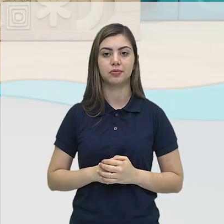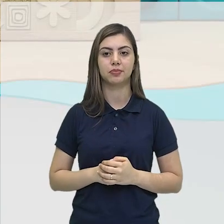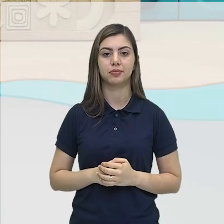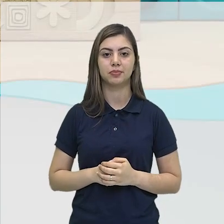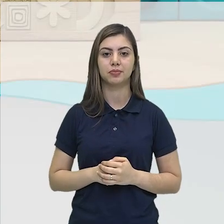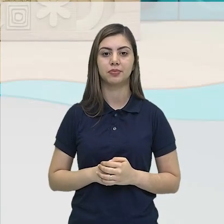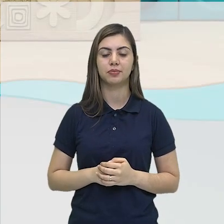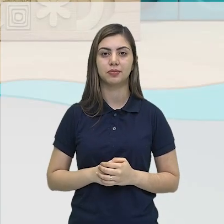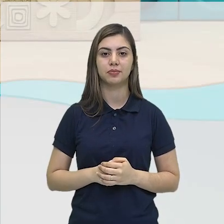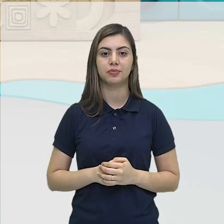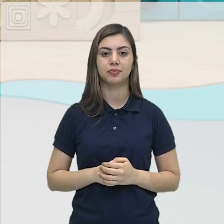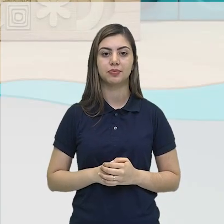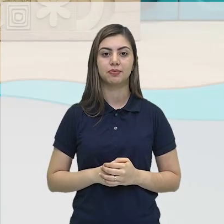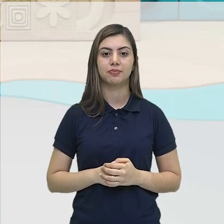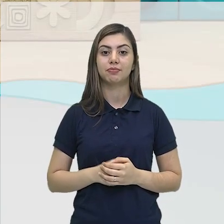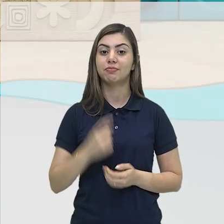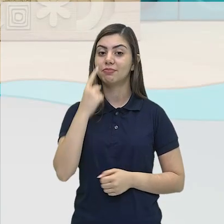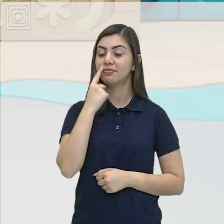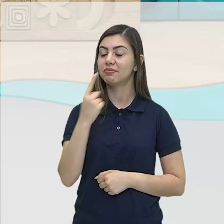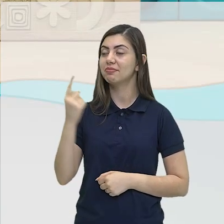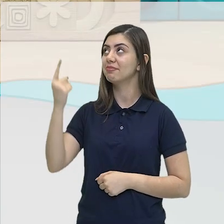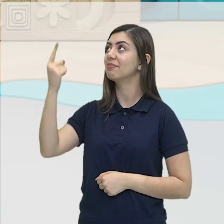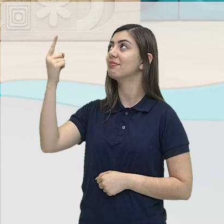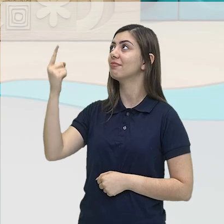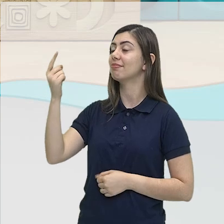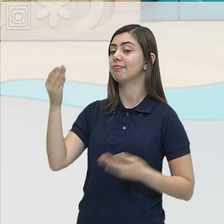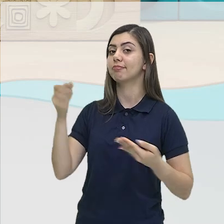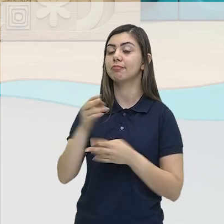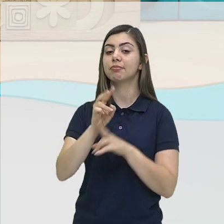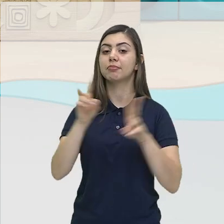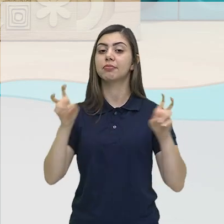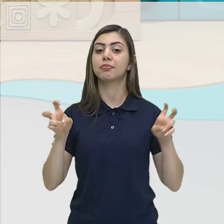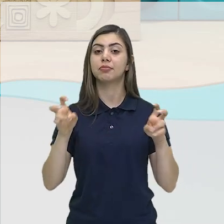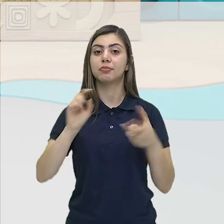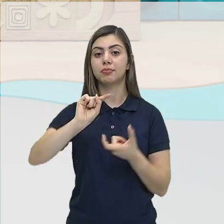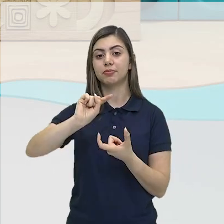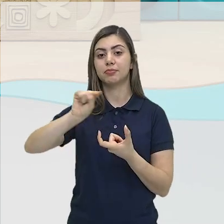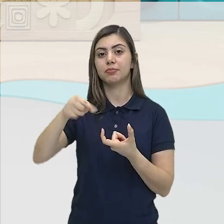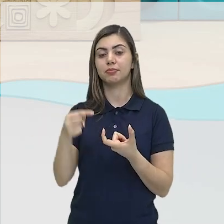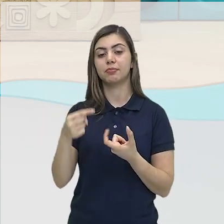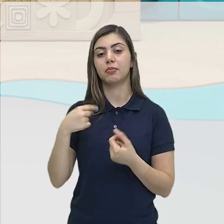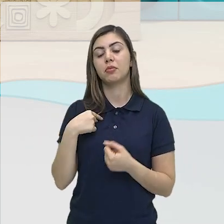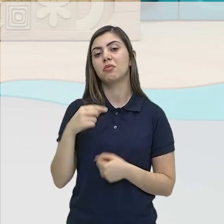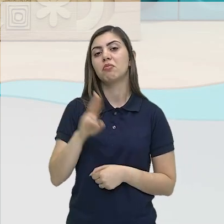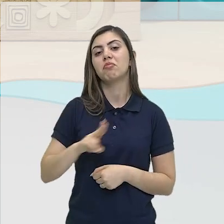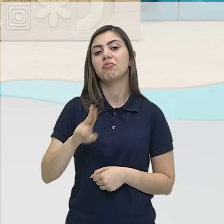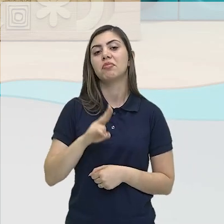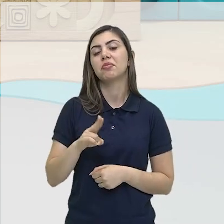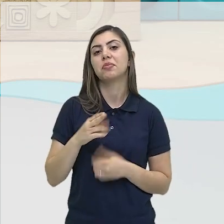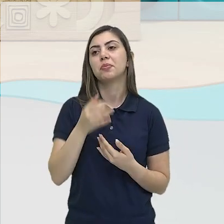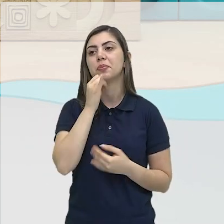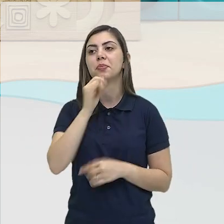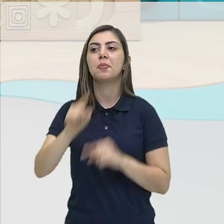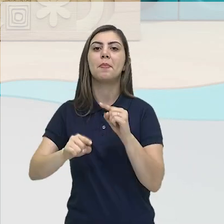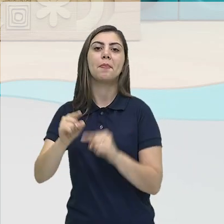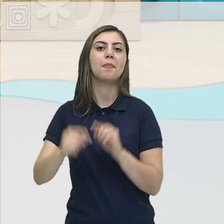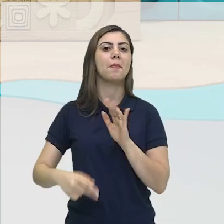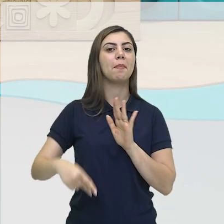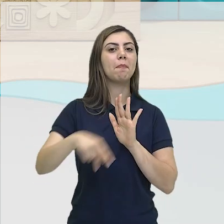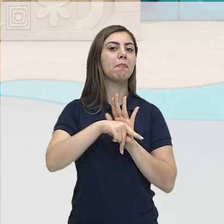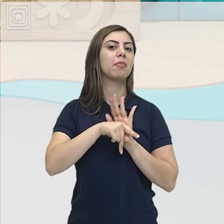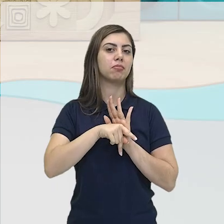vamos em frente. Aqui nós temos apóstrofo, o apóstrofo que eu uso para indicar posse,